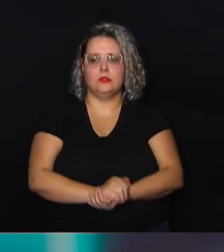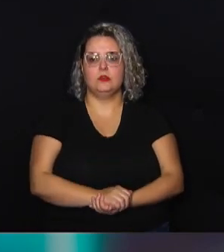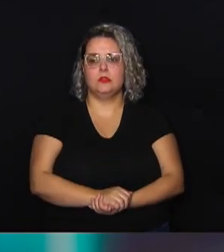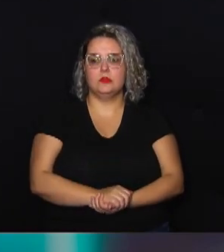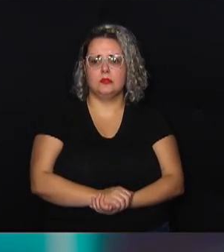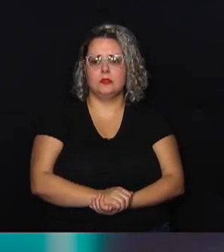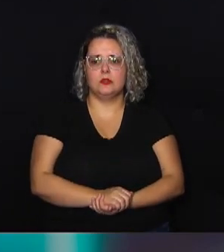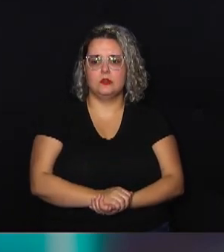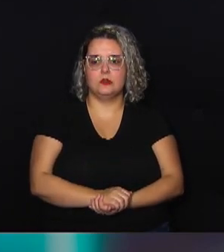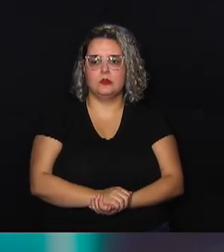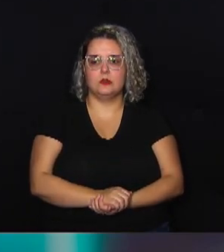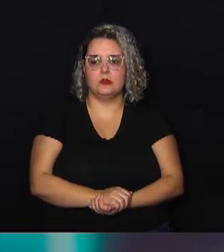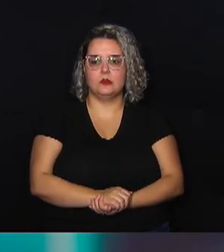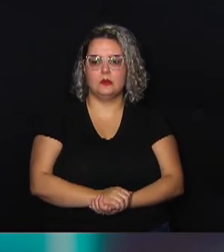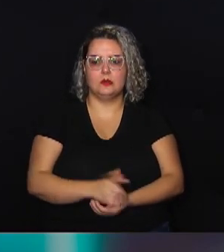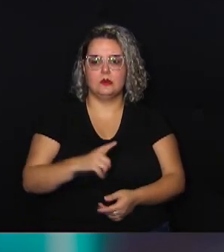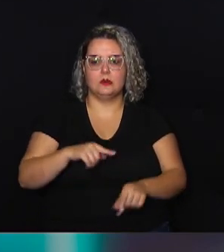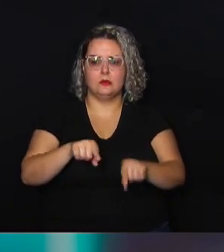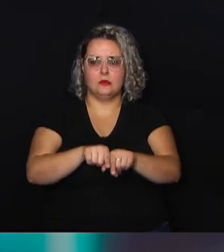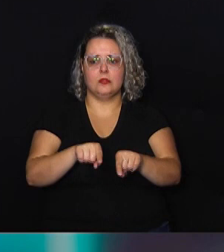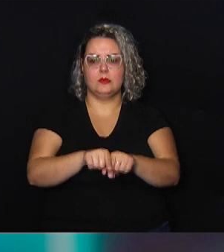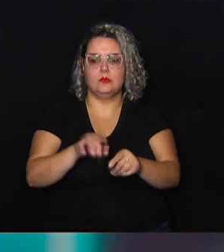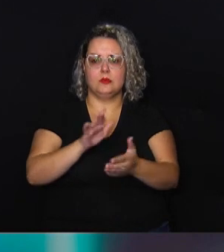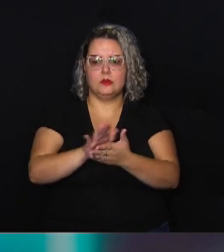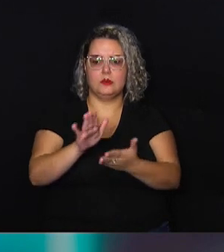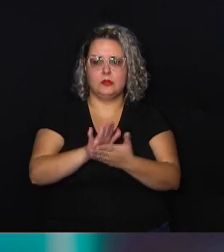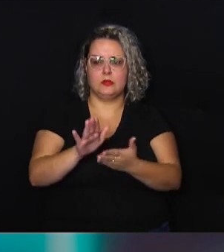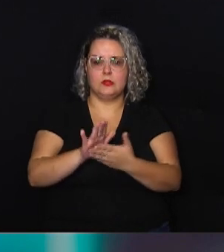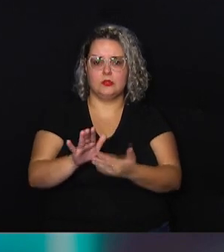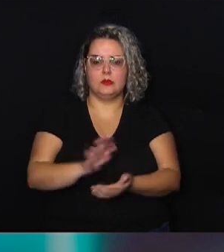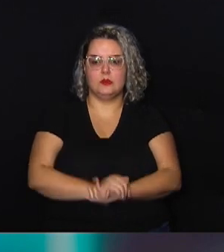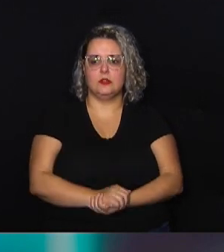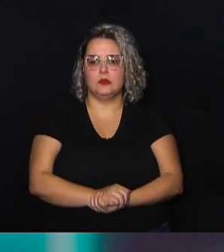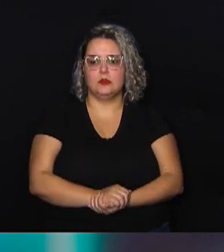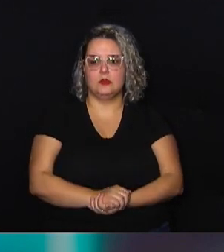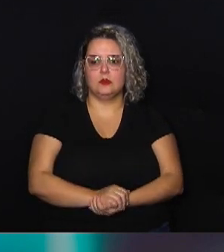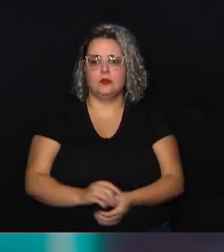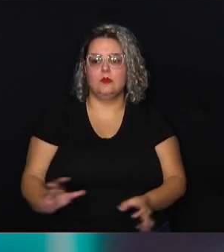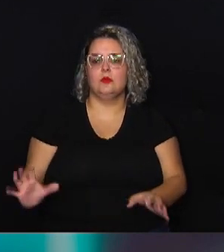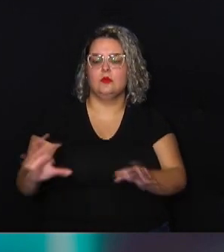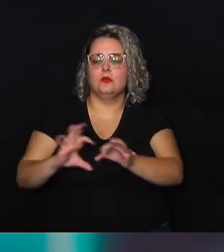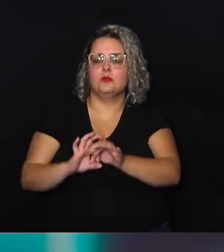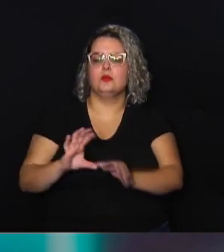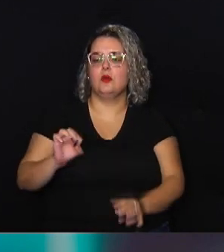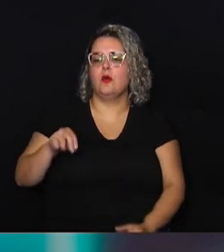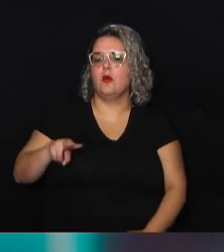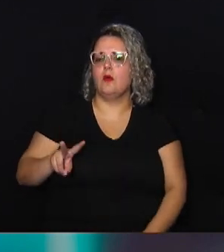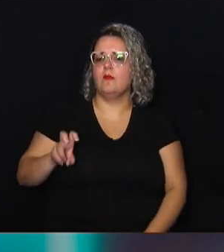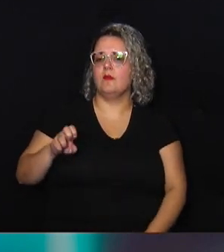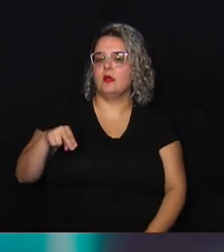Temos também as nossas despesas gastas com os nossos convênios.